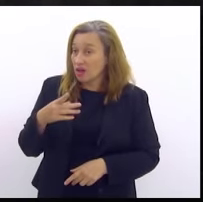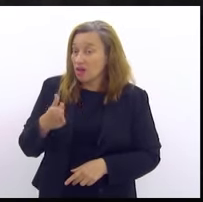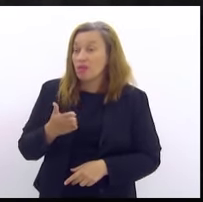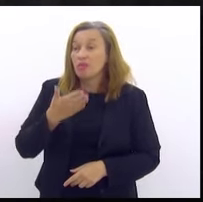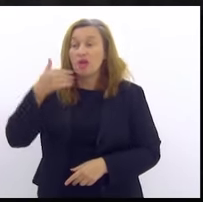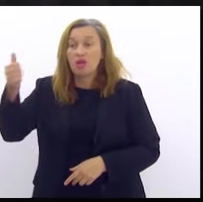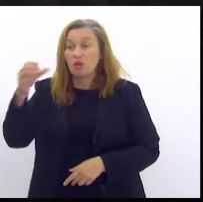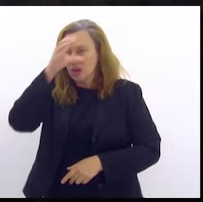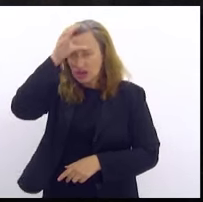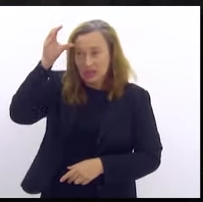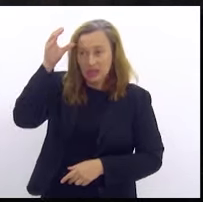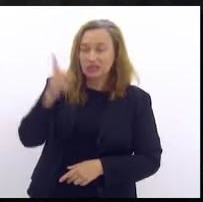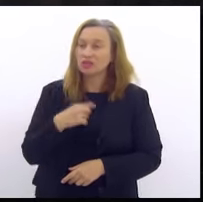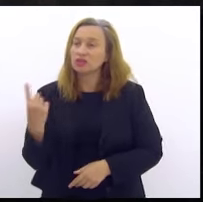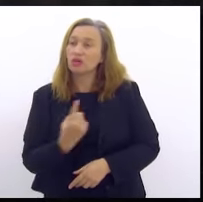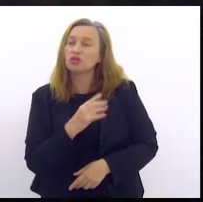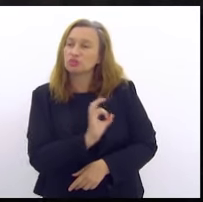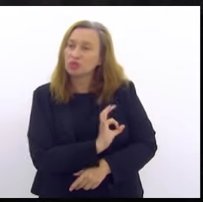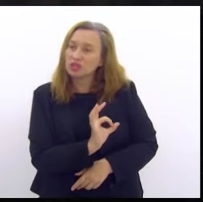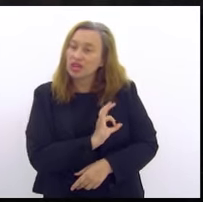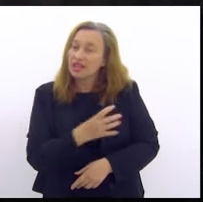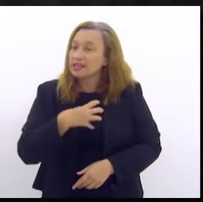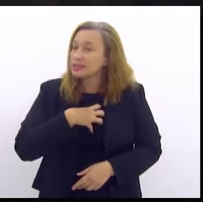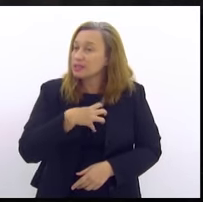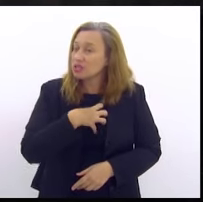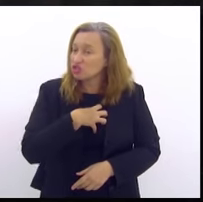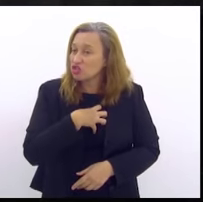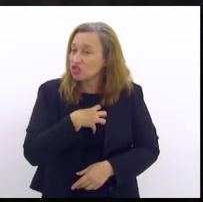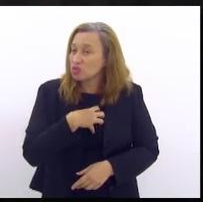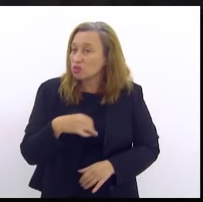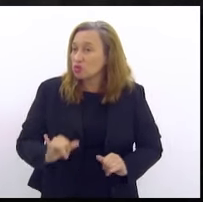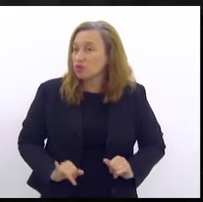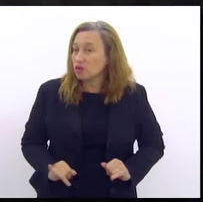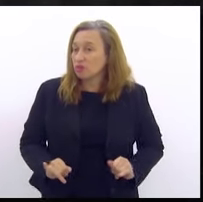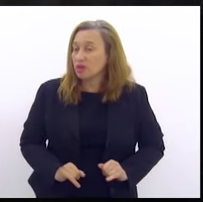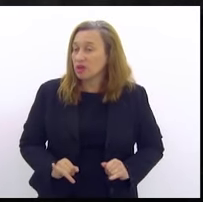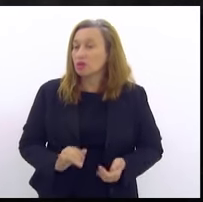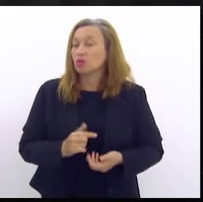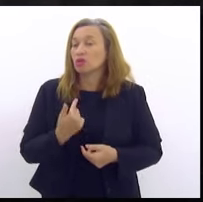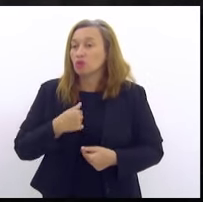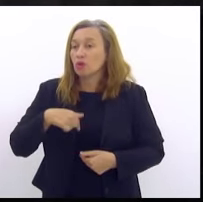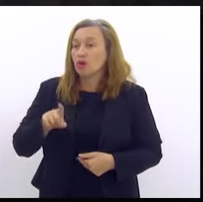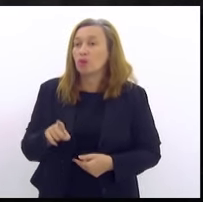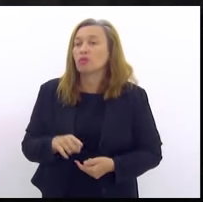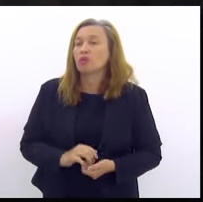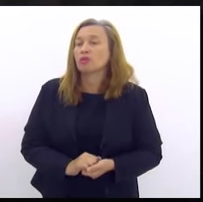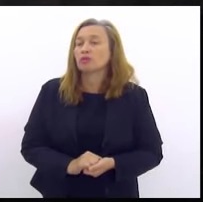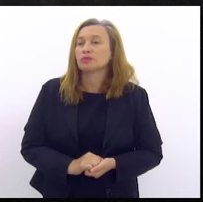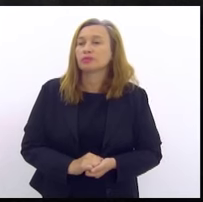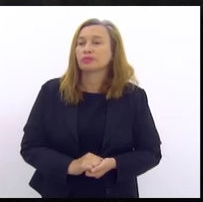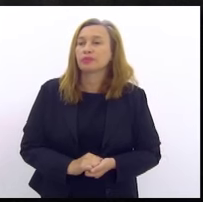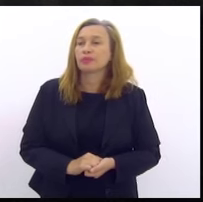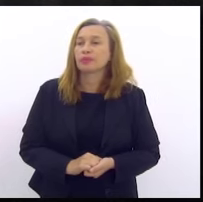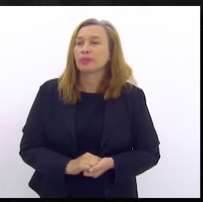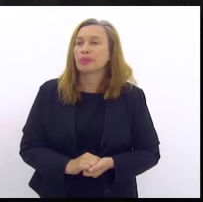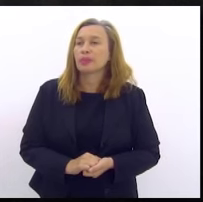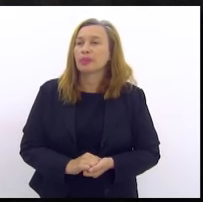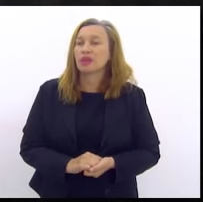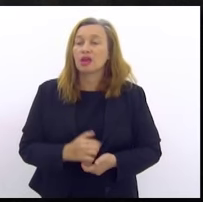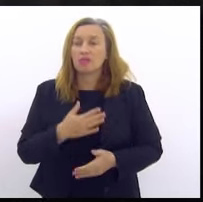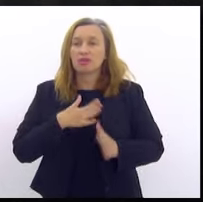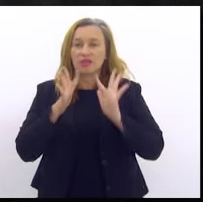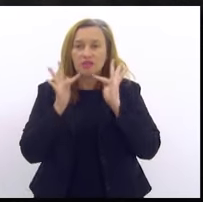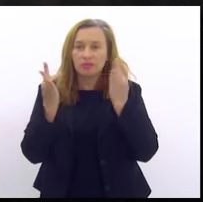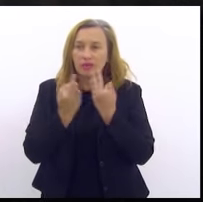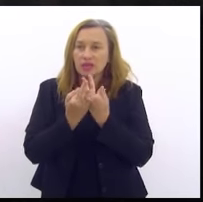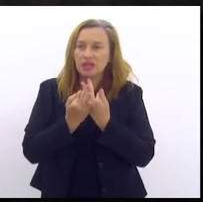somos nós, policiais. Senti na pele esses dias aí, quando fiquei ali com a minha família